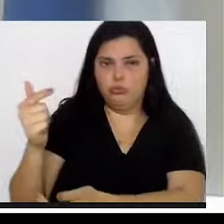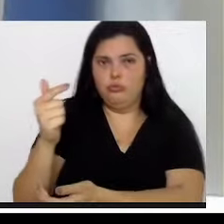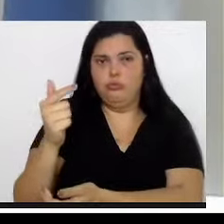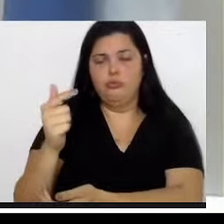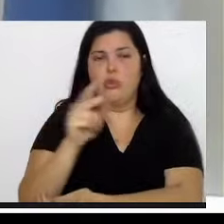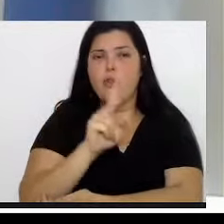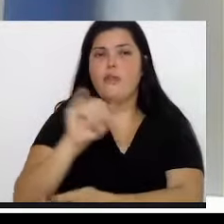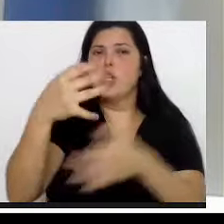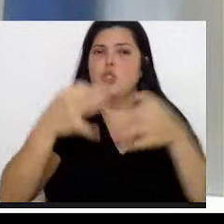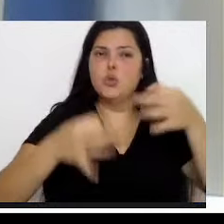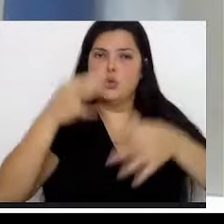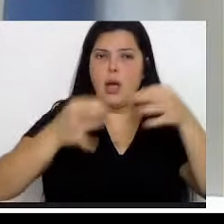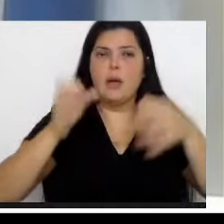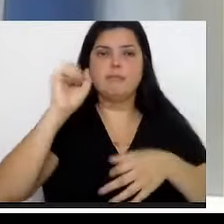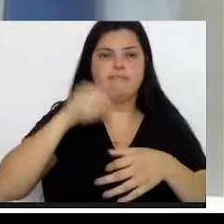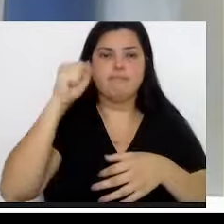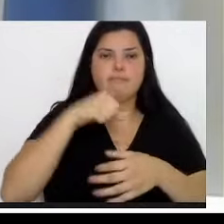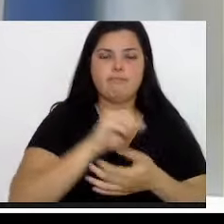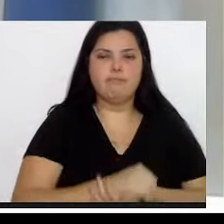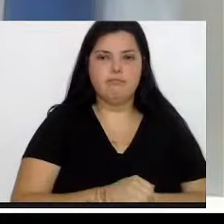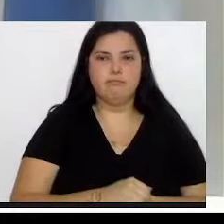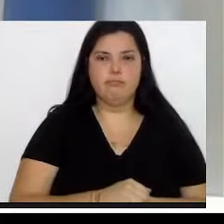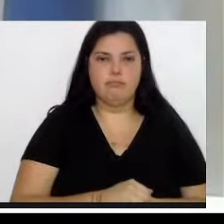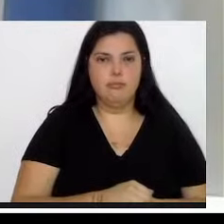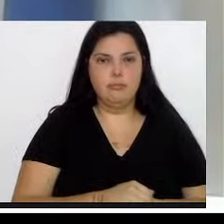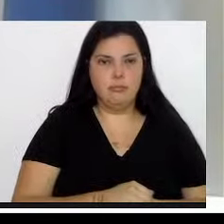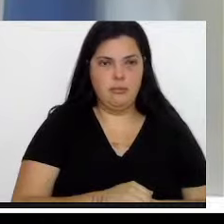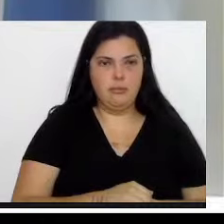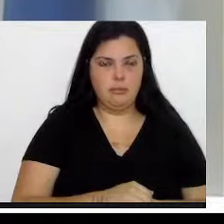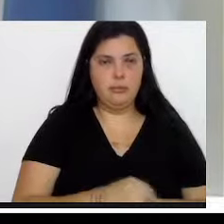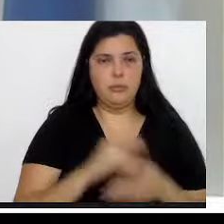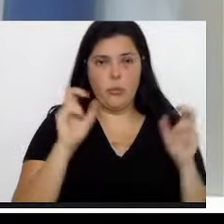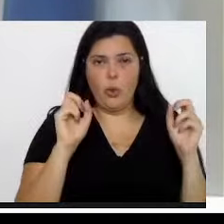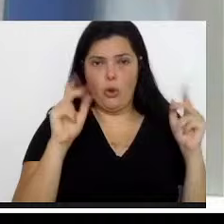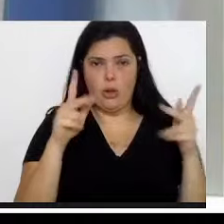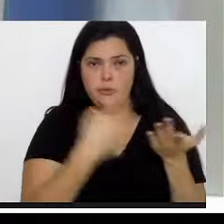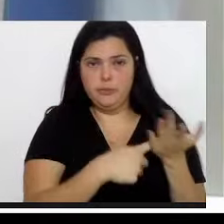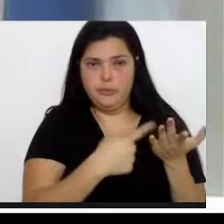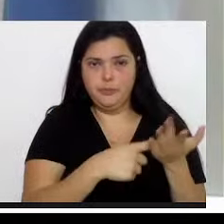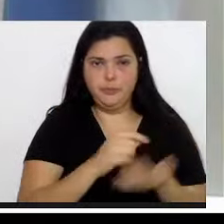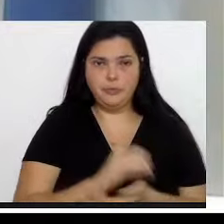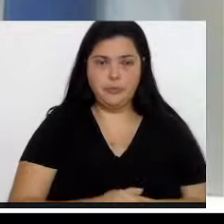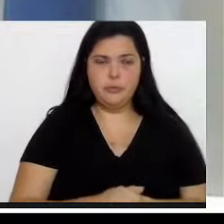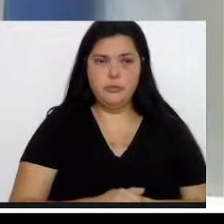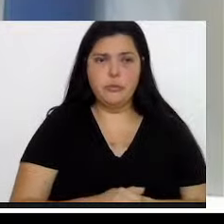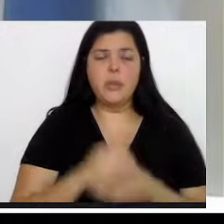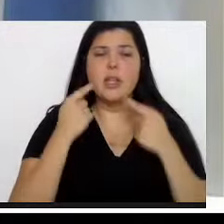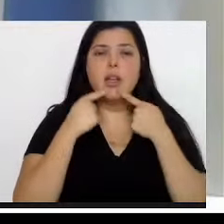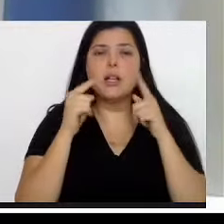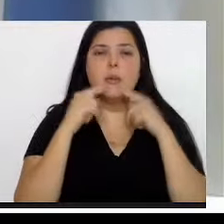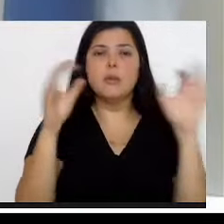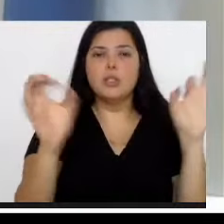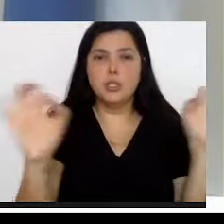Haverá julgamento. Está bem assim? Não estou reclamando de ninguém,